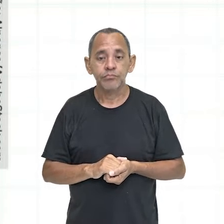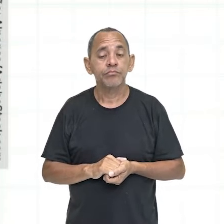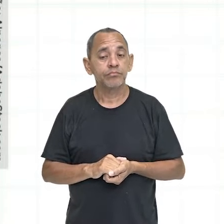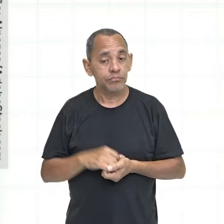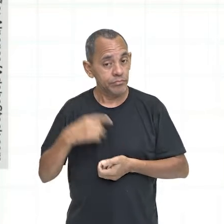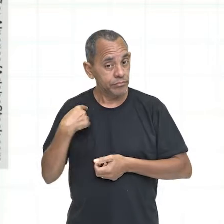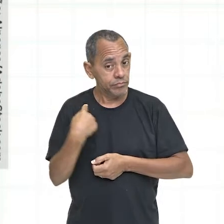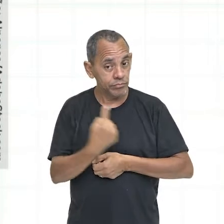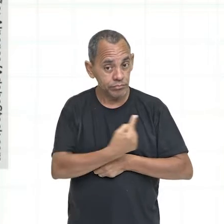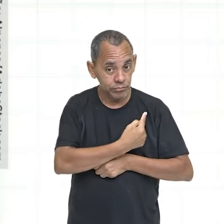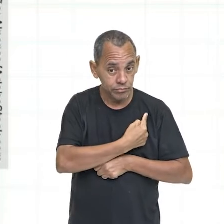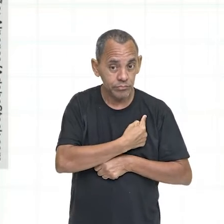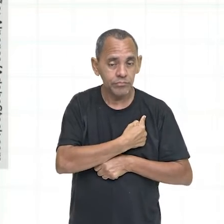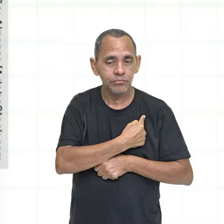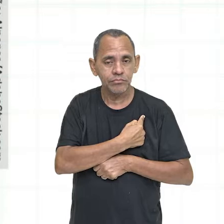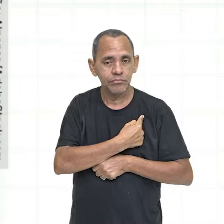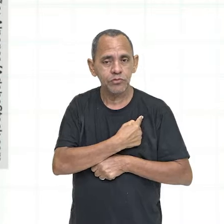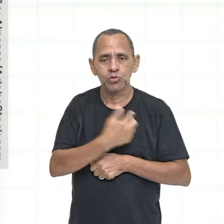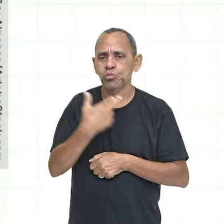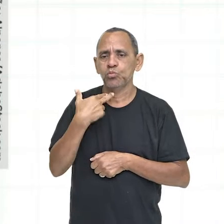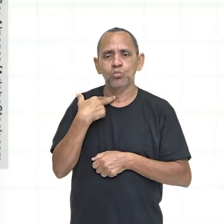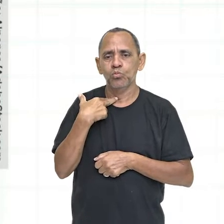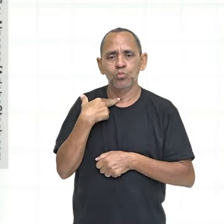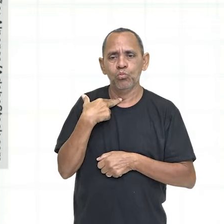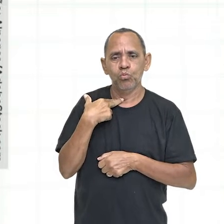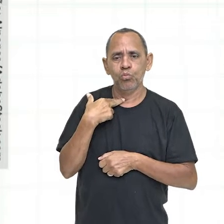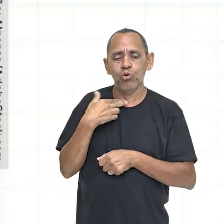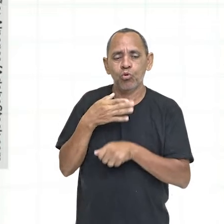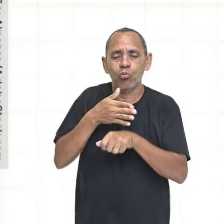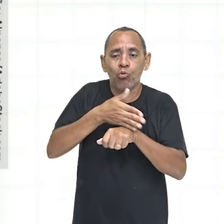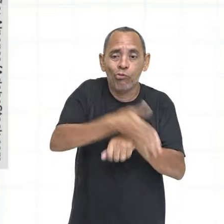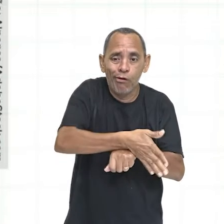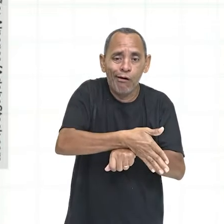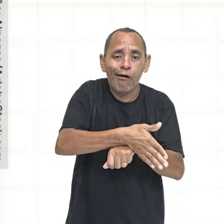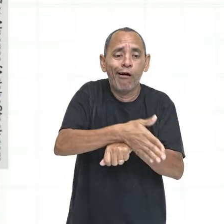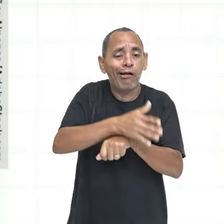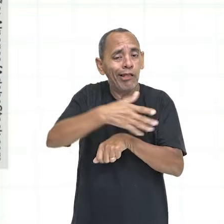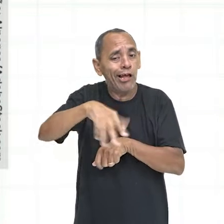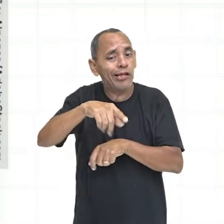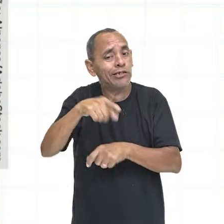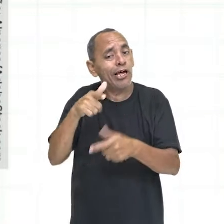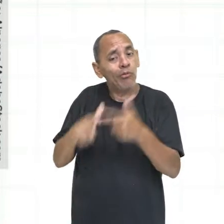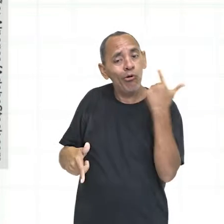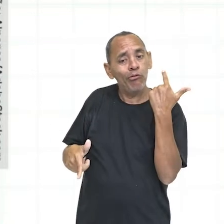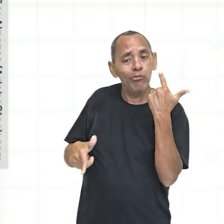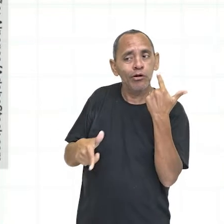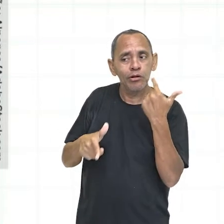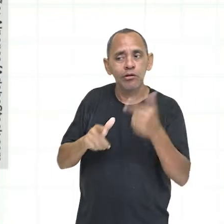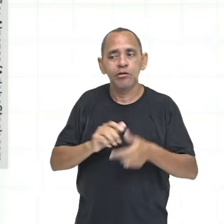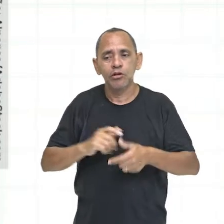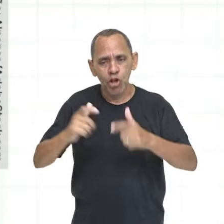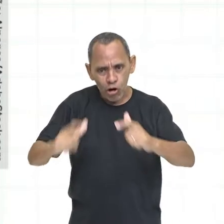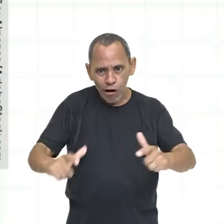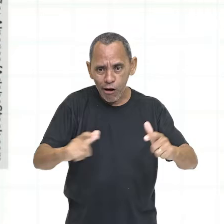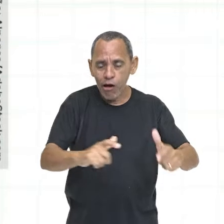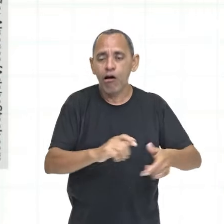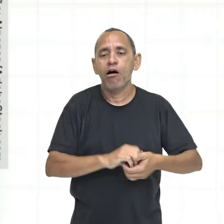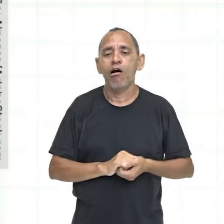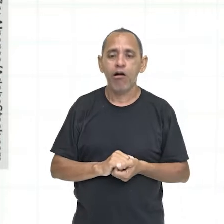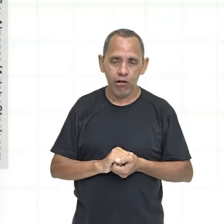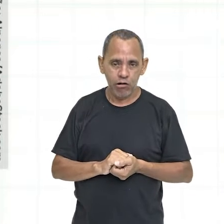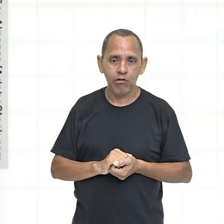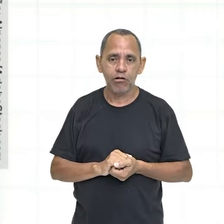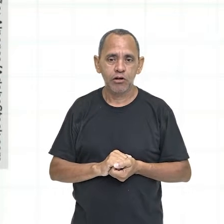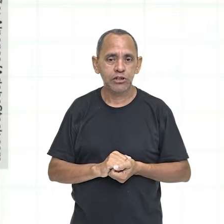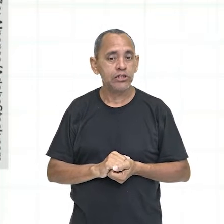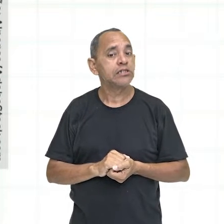nós não devíamos entrar na área restrita sem uma autorização apropriada, tá? Não